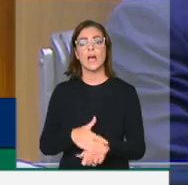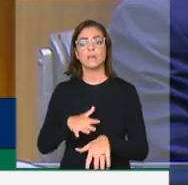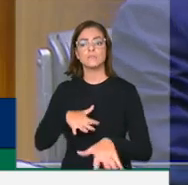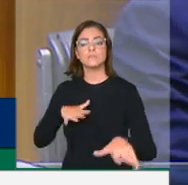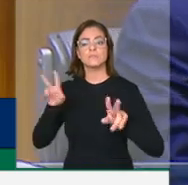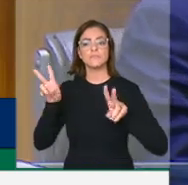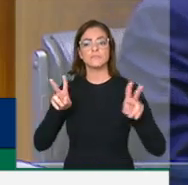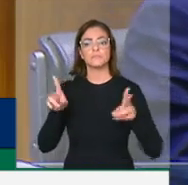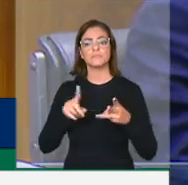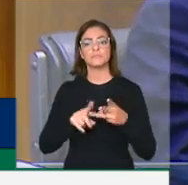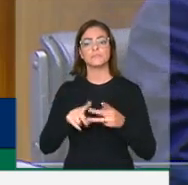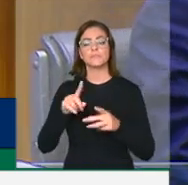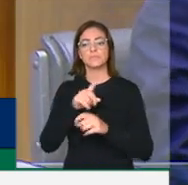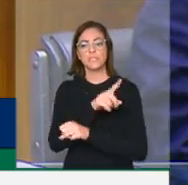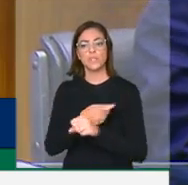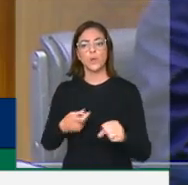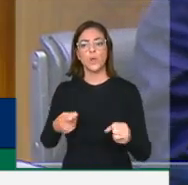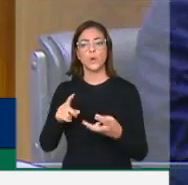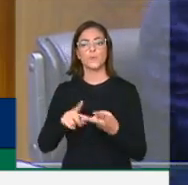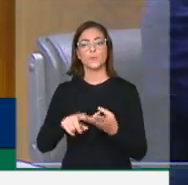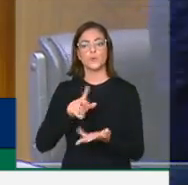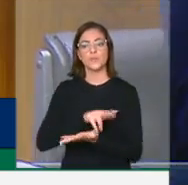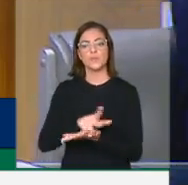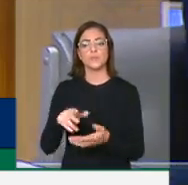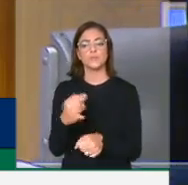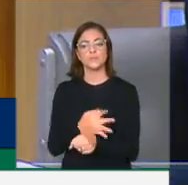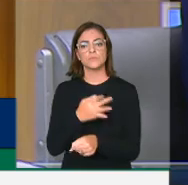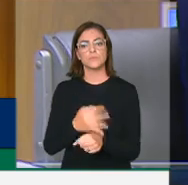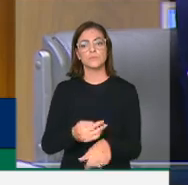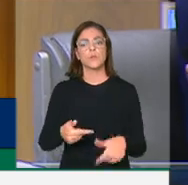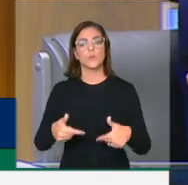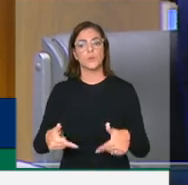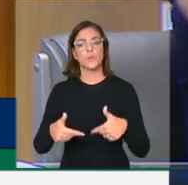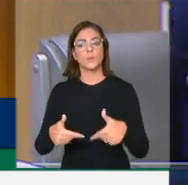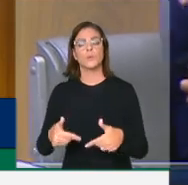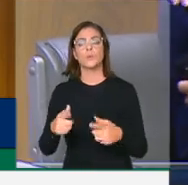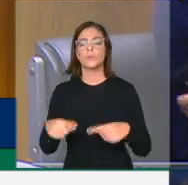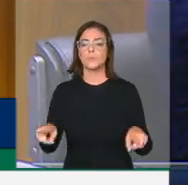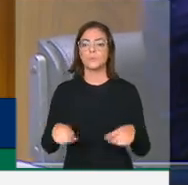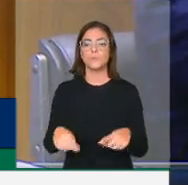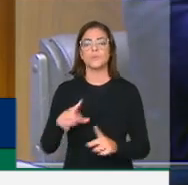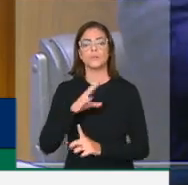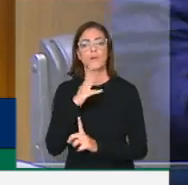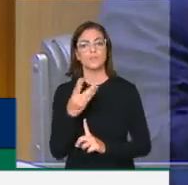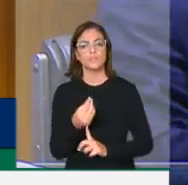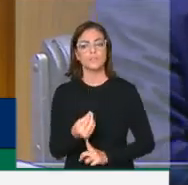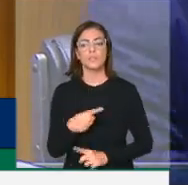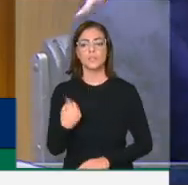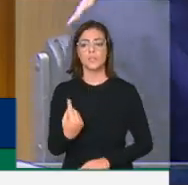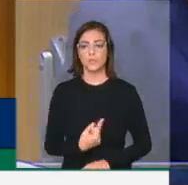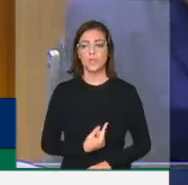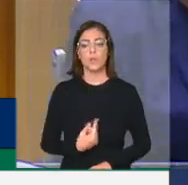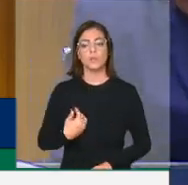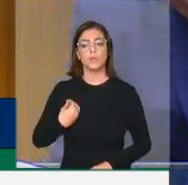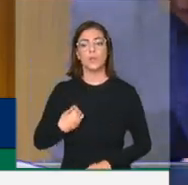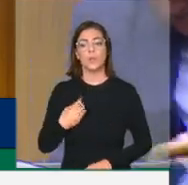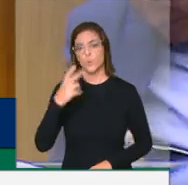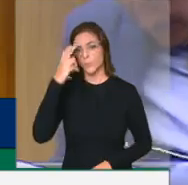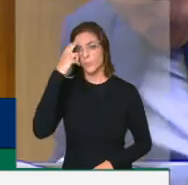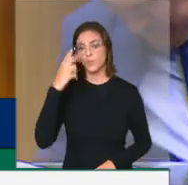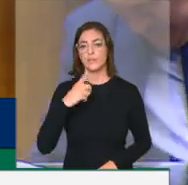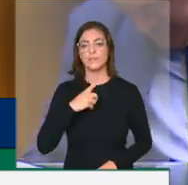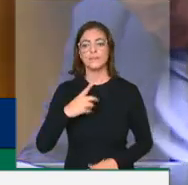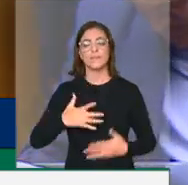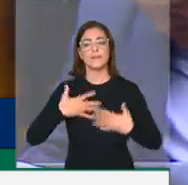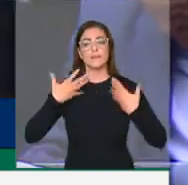se alimenta todos os dias da força, da resistência dos nossos músicos e artistas. A nossa cultura alimenta as almas,